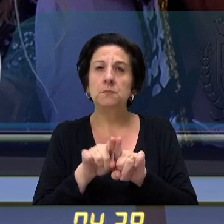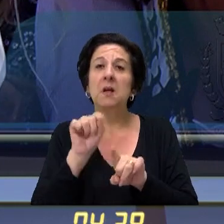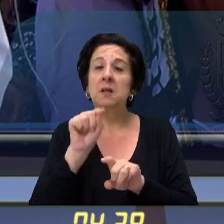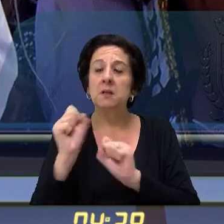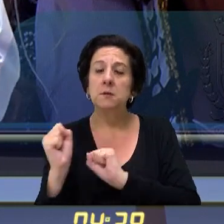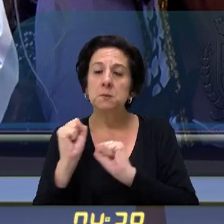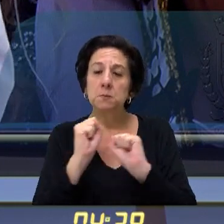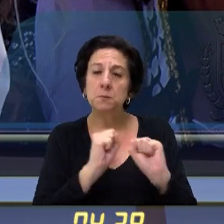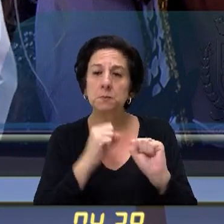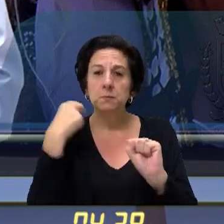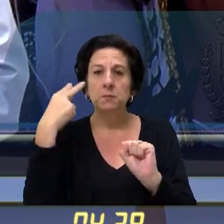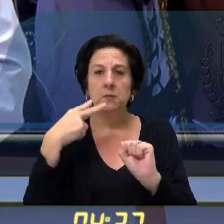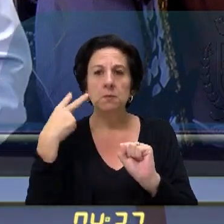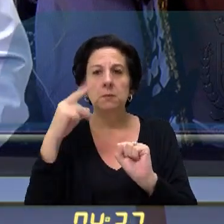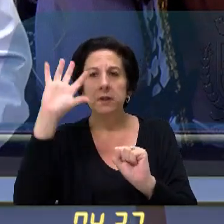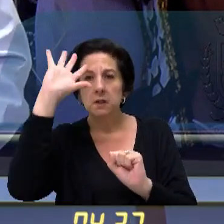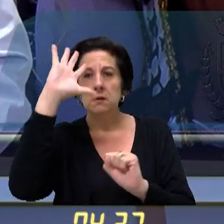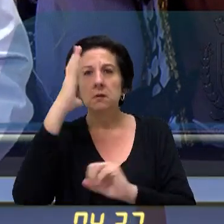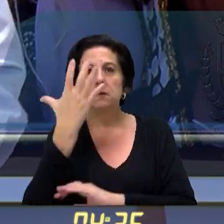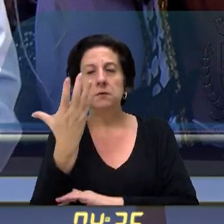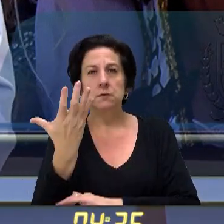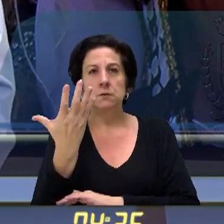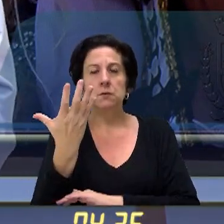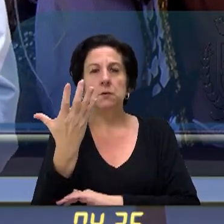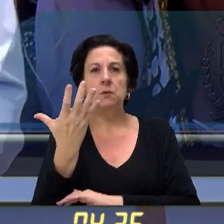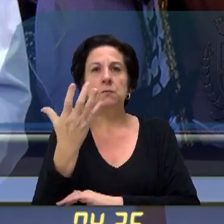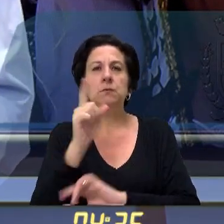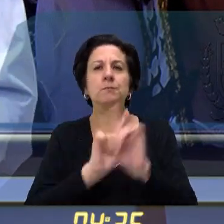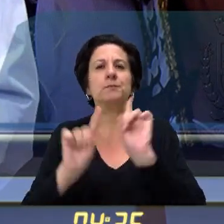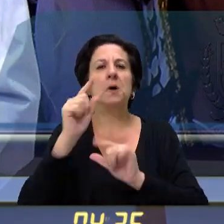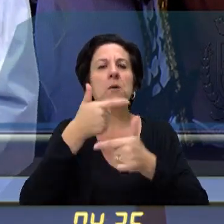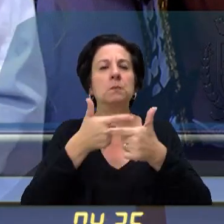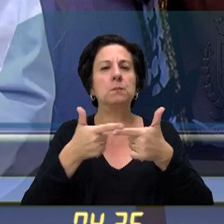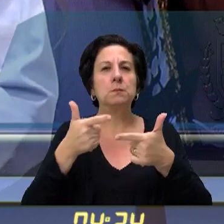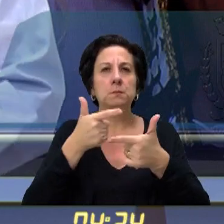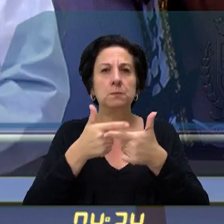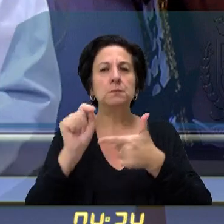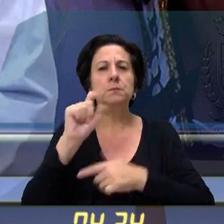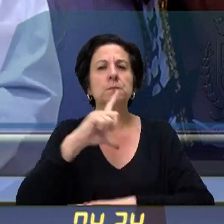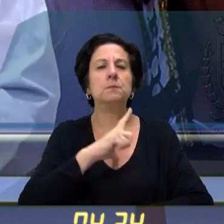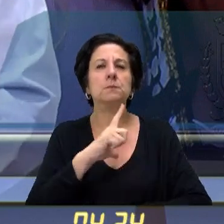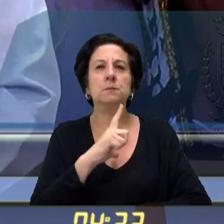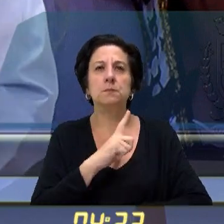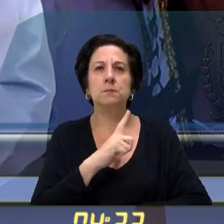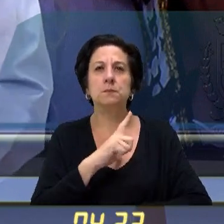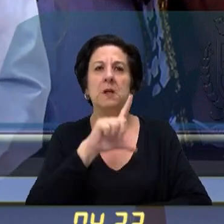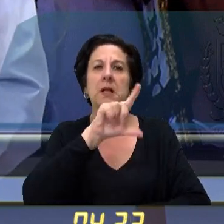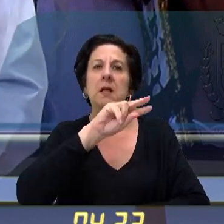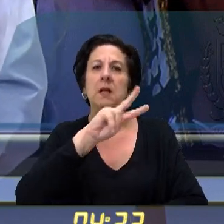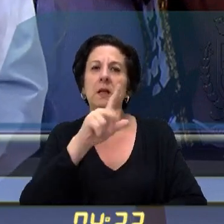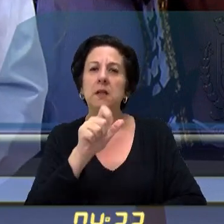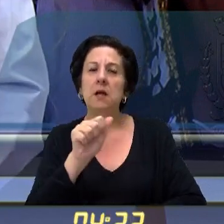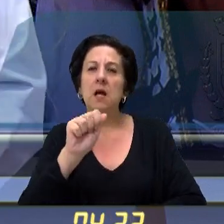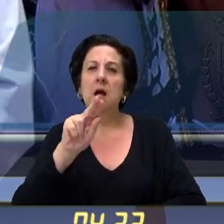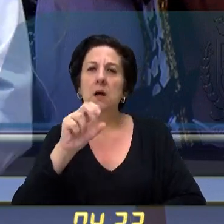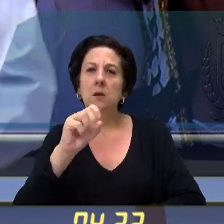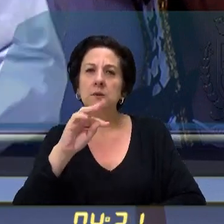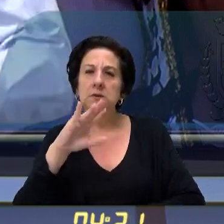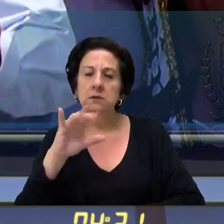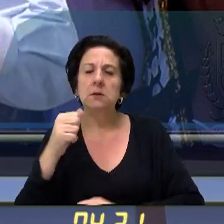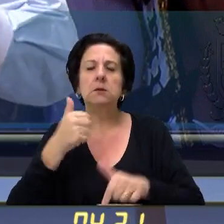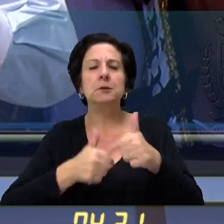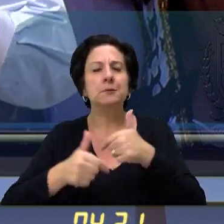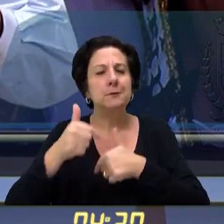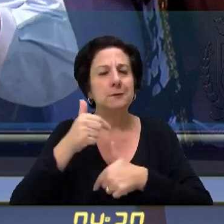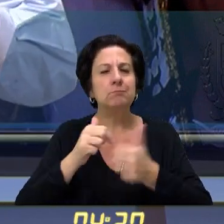desse Poder Legislativo, para que solucione um impasse que tem ali na linha Áustria. Trabalhamos bastante,